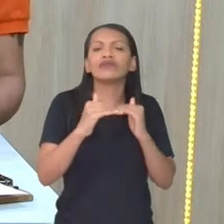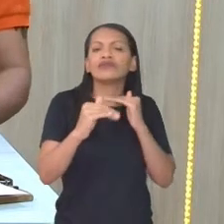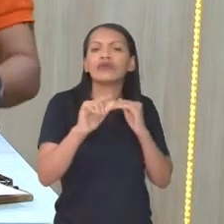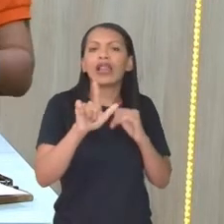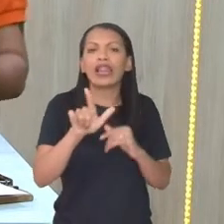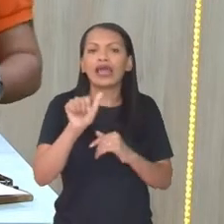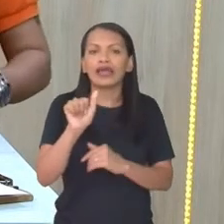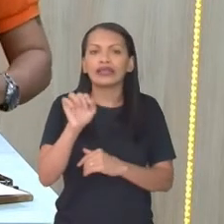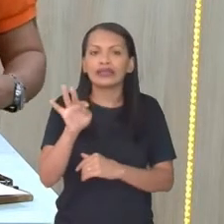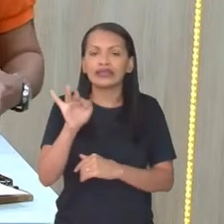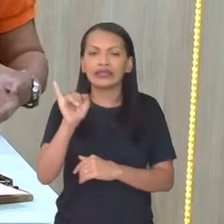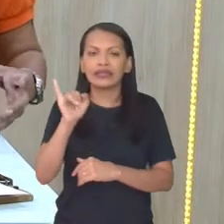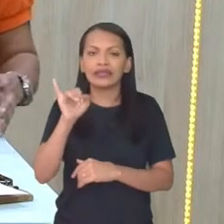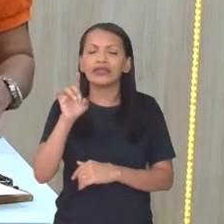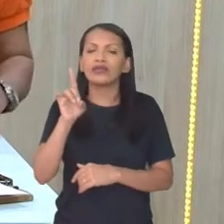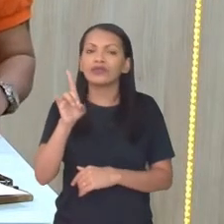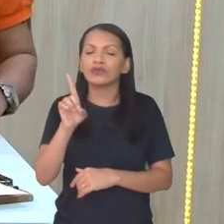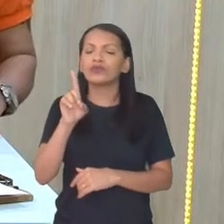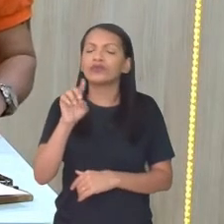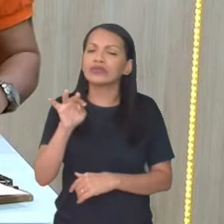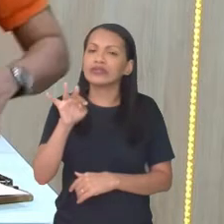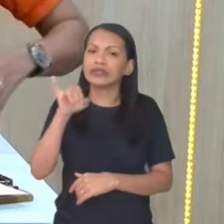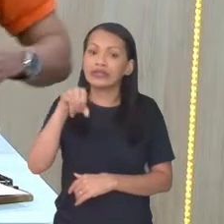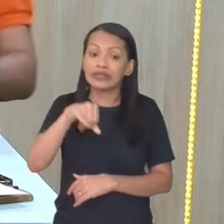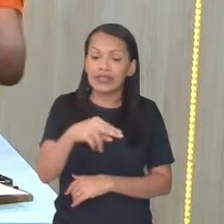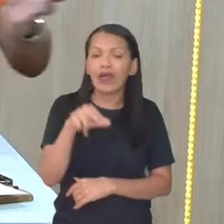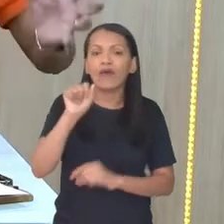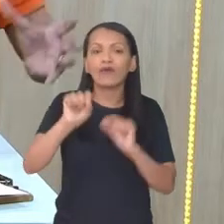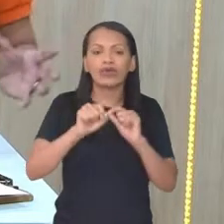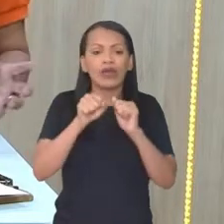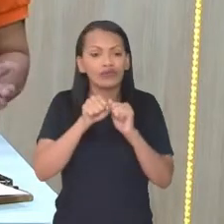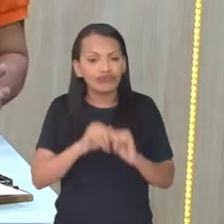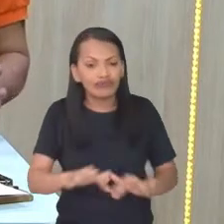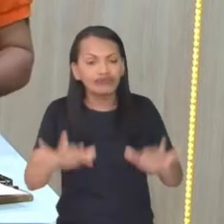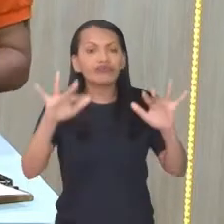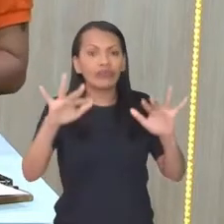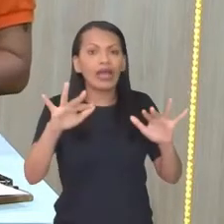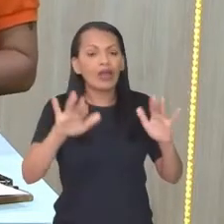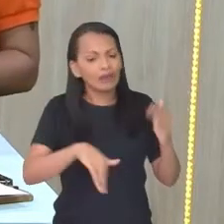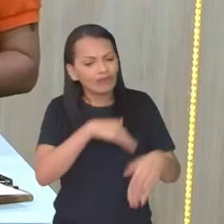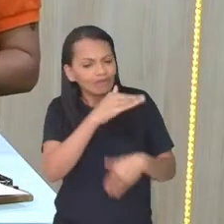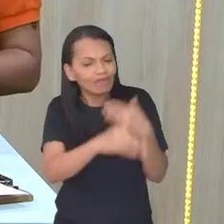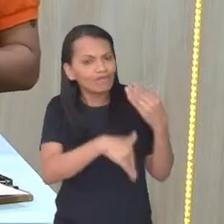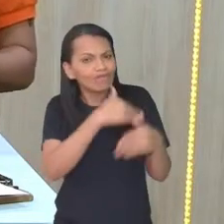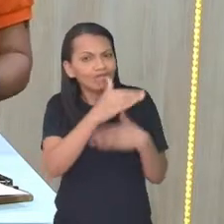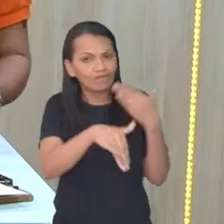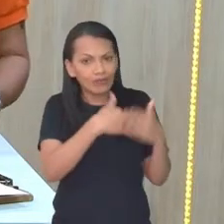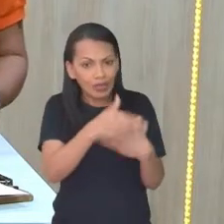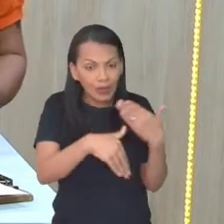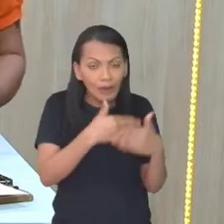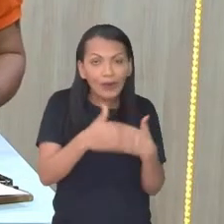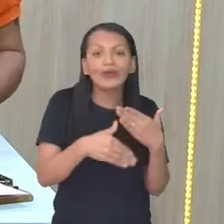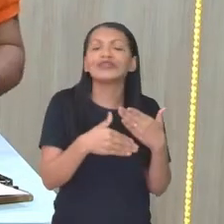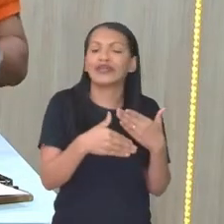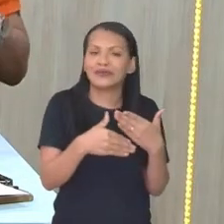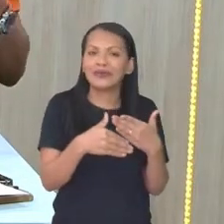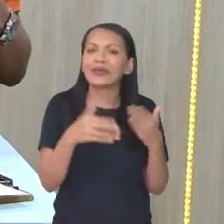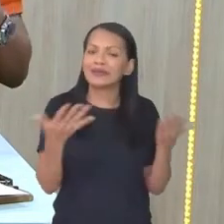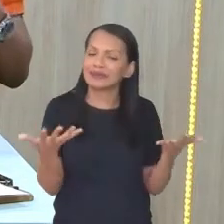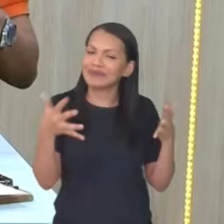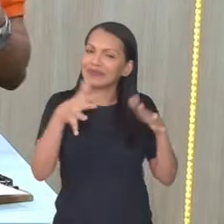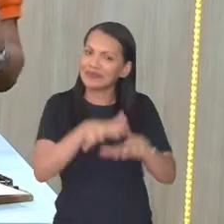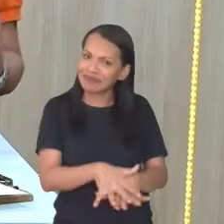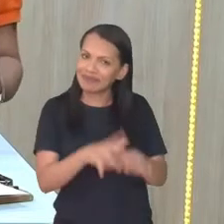é? Que talvez seja a mola principal desse engajamento todo no processo de inclusão, porque a